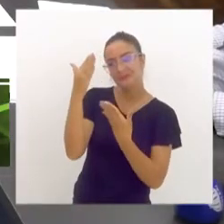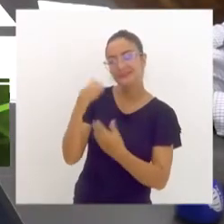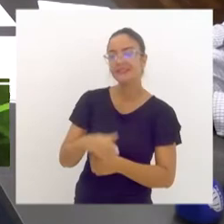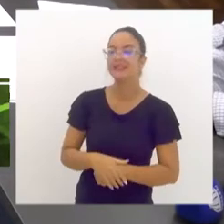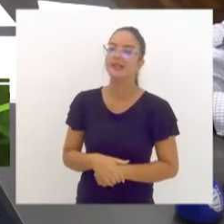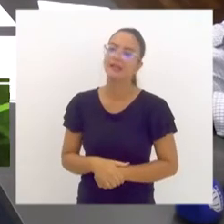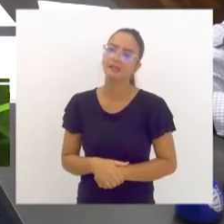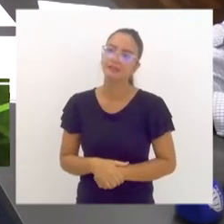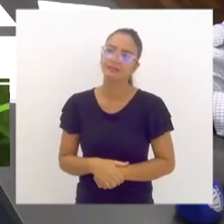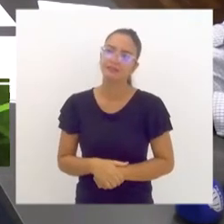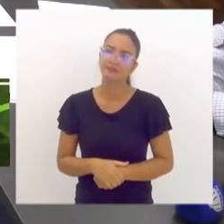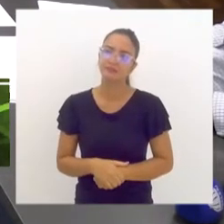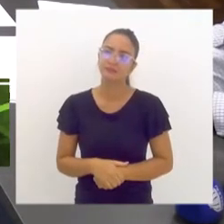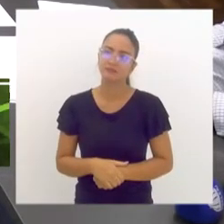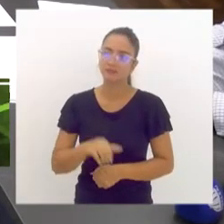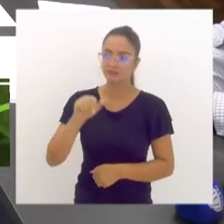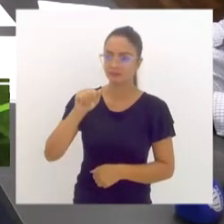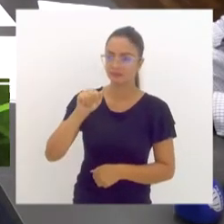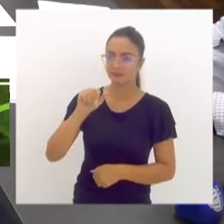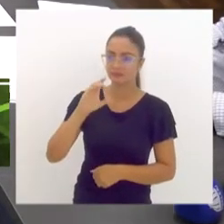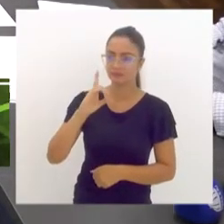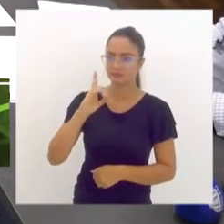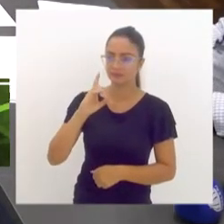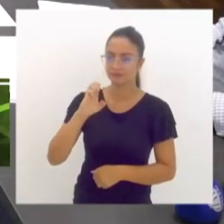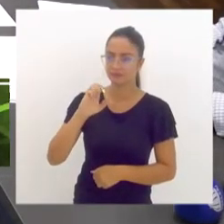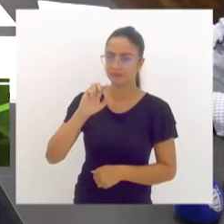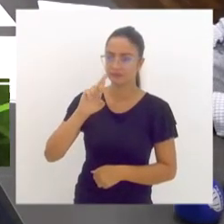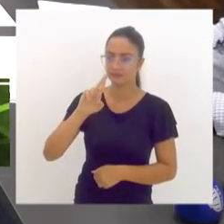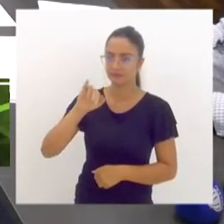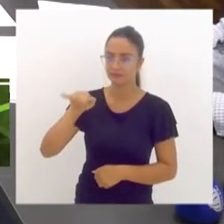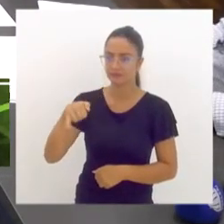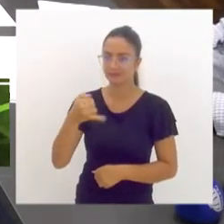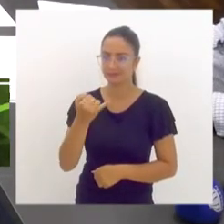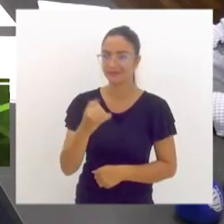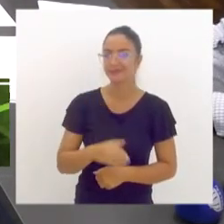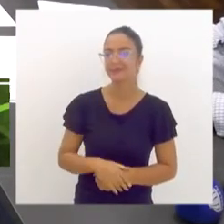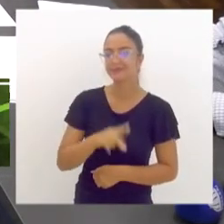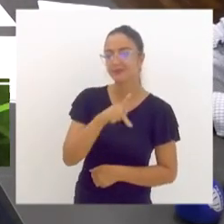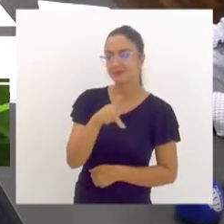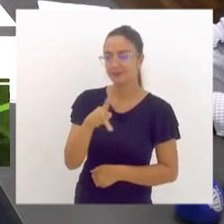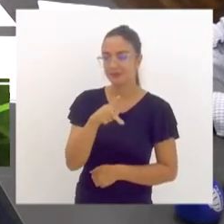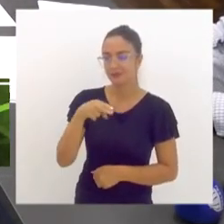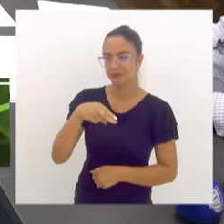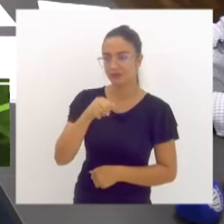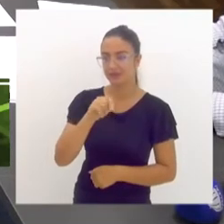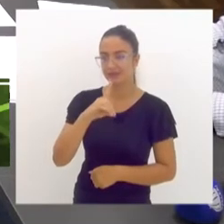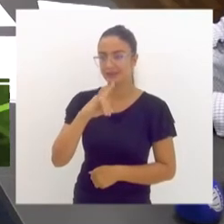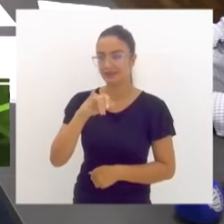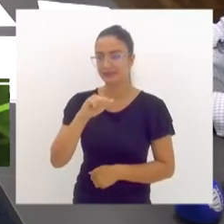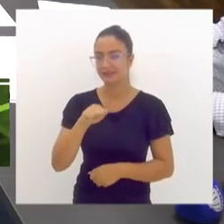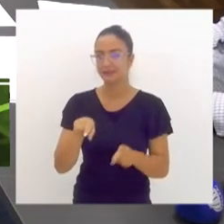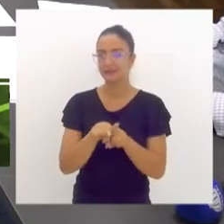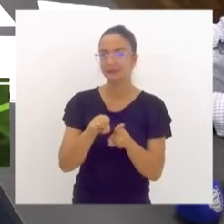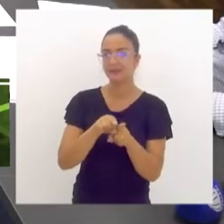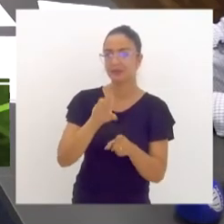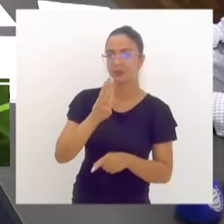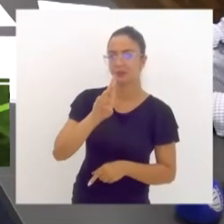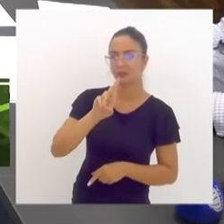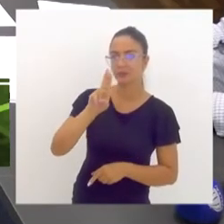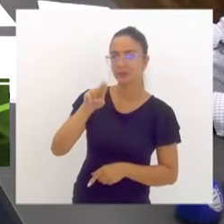Passo a palavra agora para a Derge, que é representada pelas professoras Nádia Moreira e Bruna Azevedo.